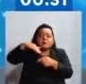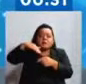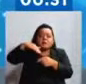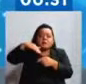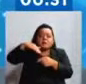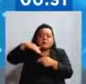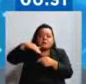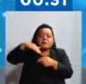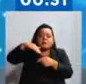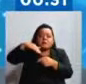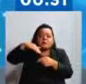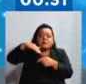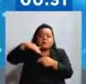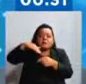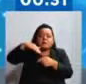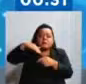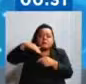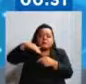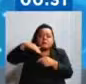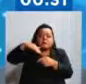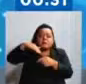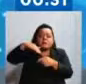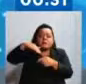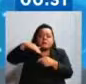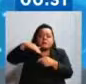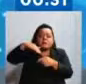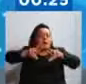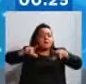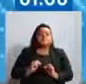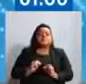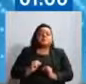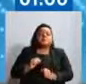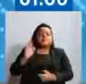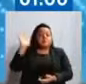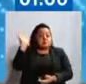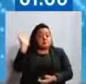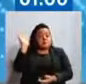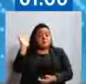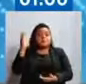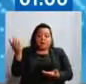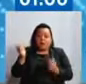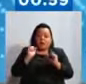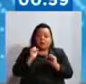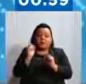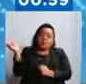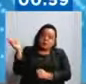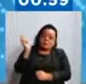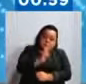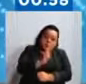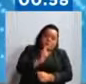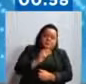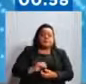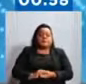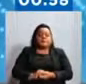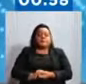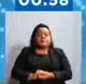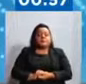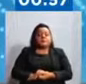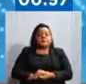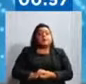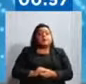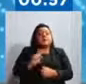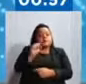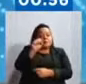diversos outros bairros. Então, importante a queimada? Sim. Muito bem. O meu projeto para diminuir as